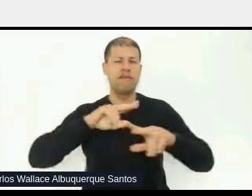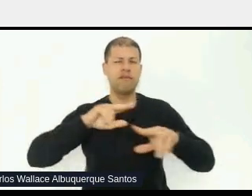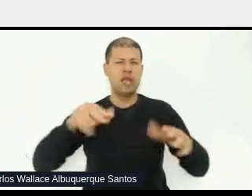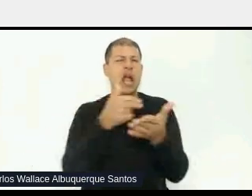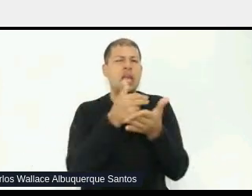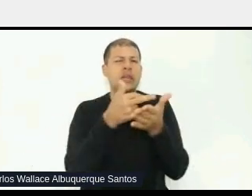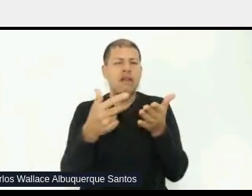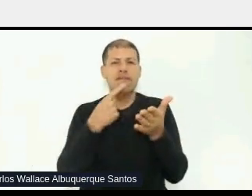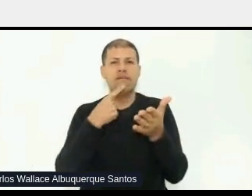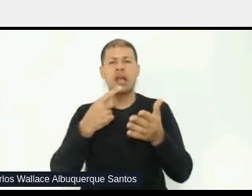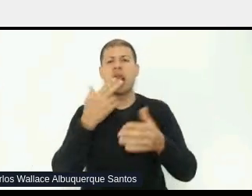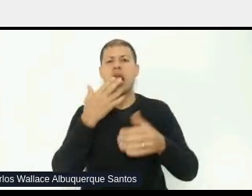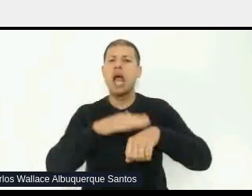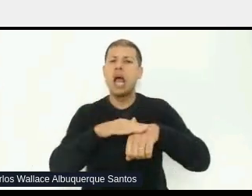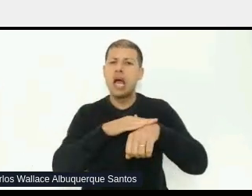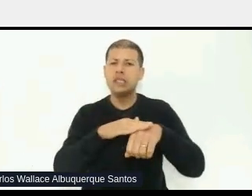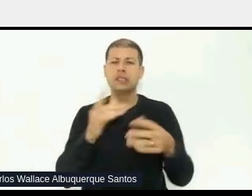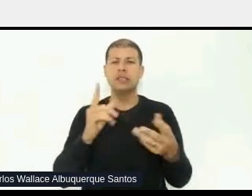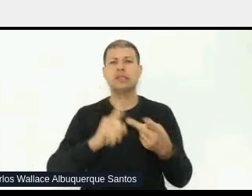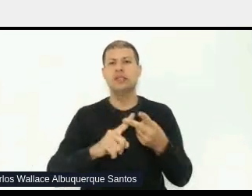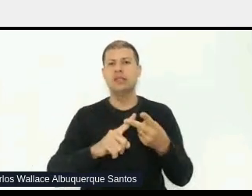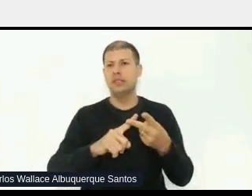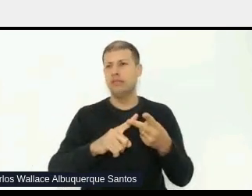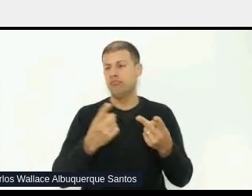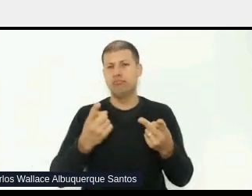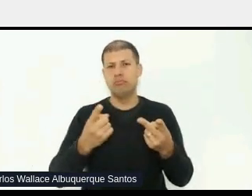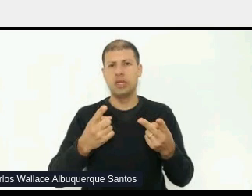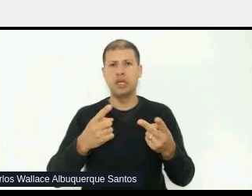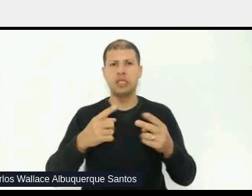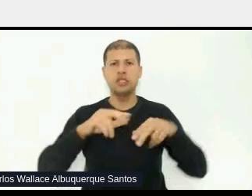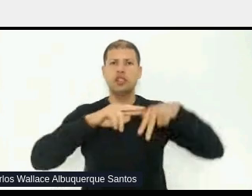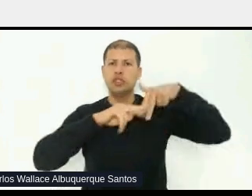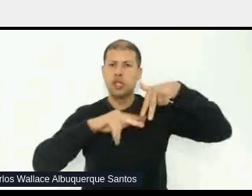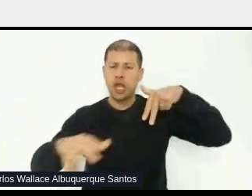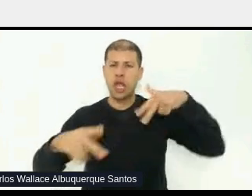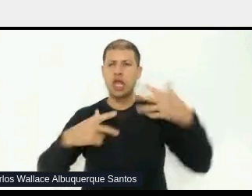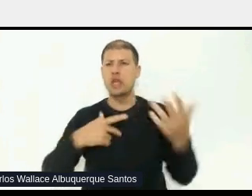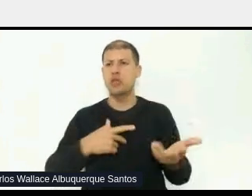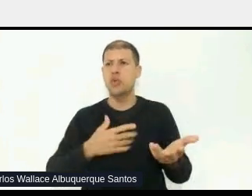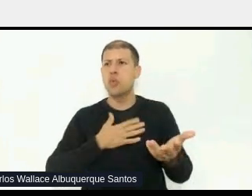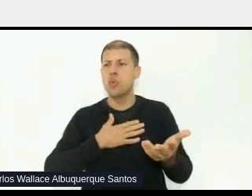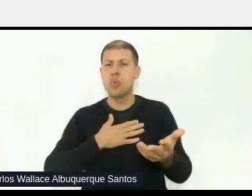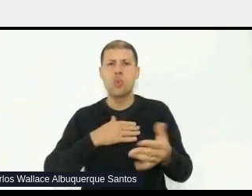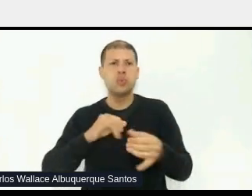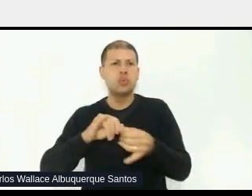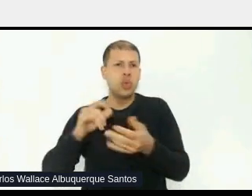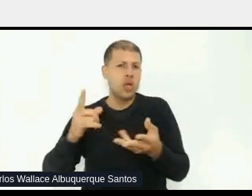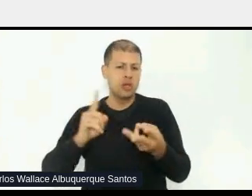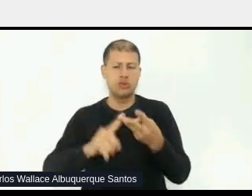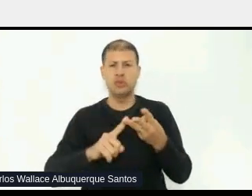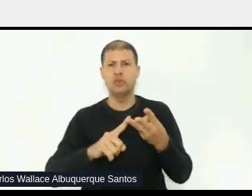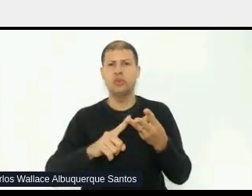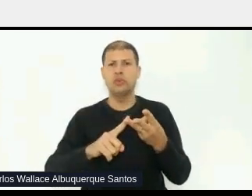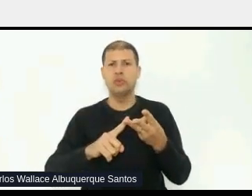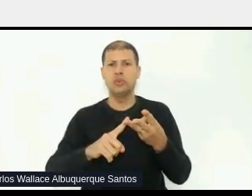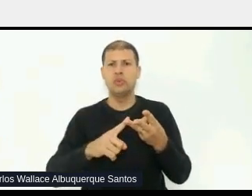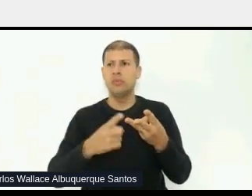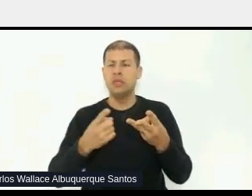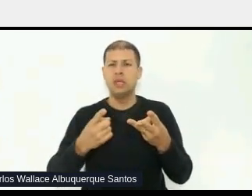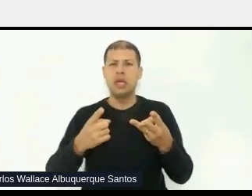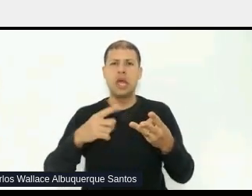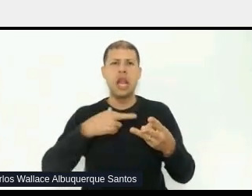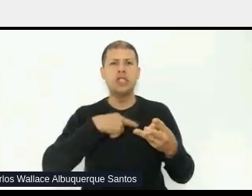raça, etnia, questões de gênero, orientação sexual, religião, histórico-social. Tem